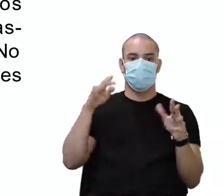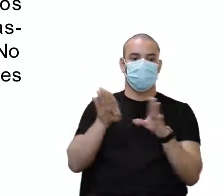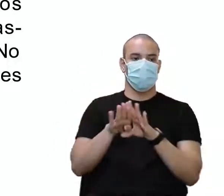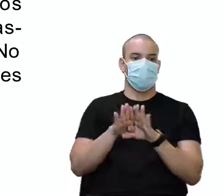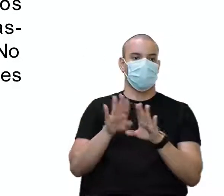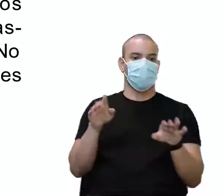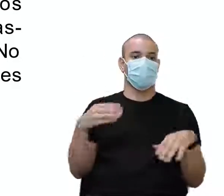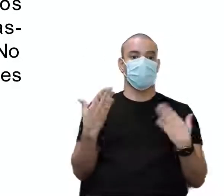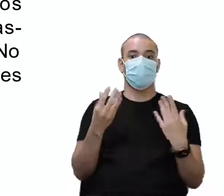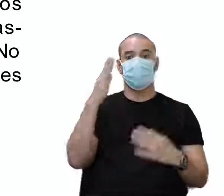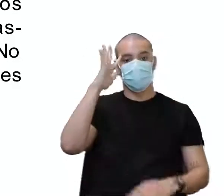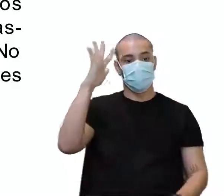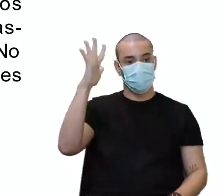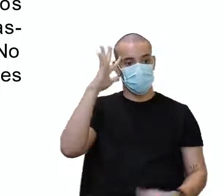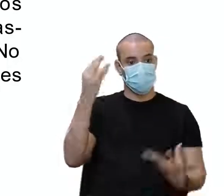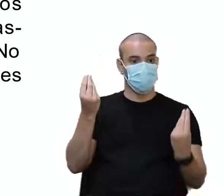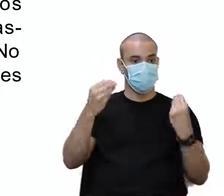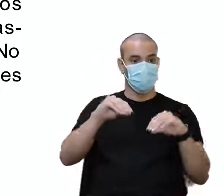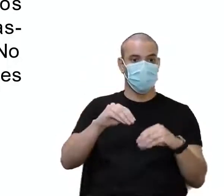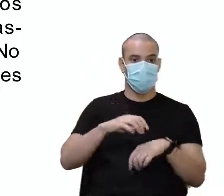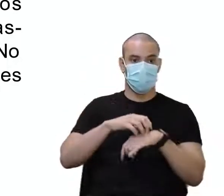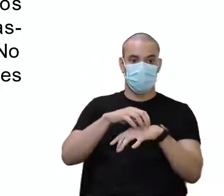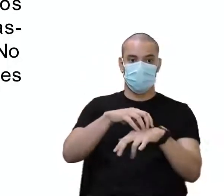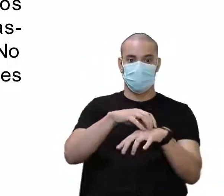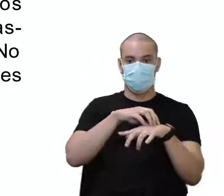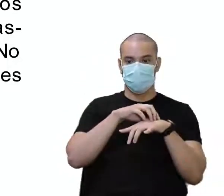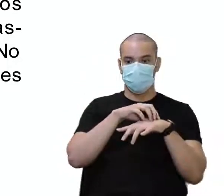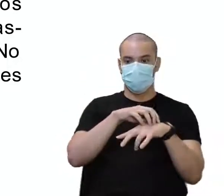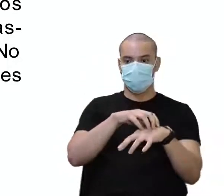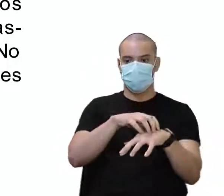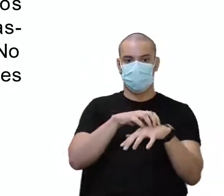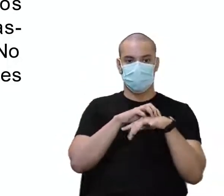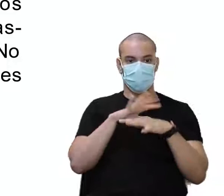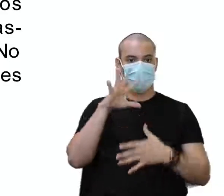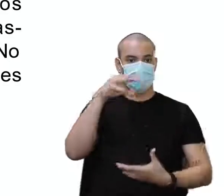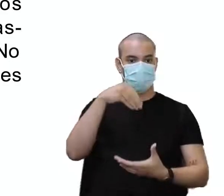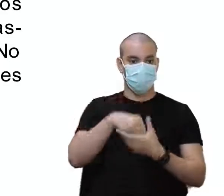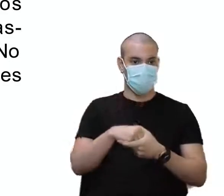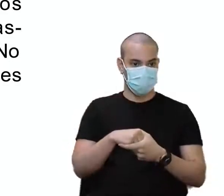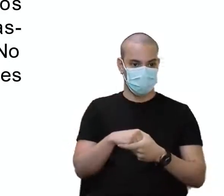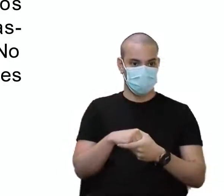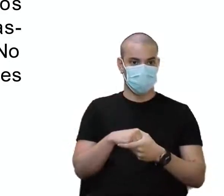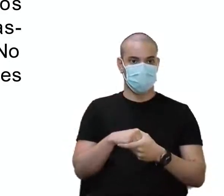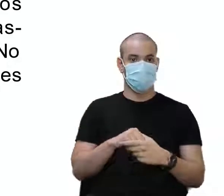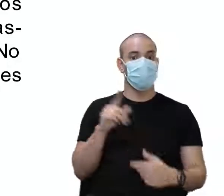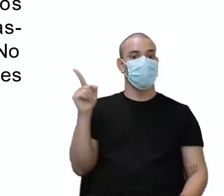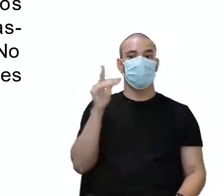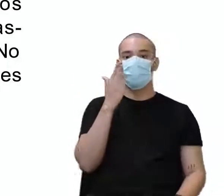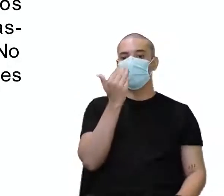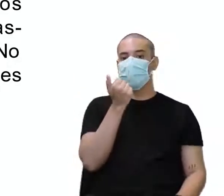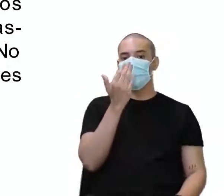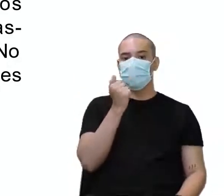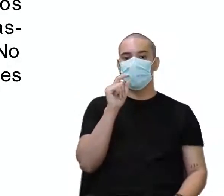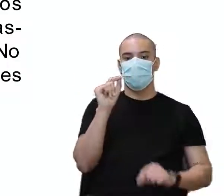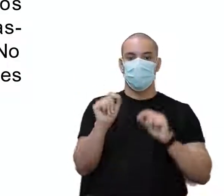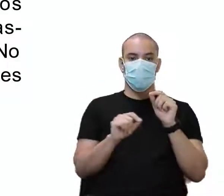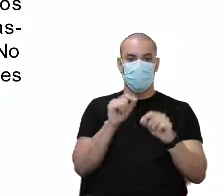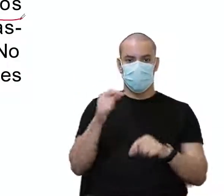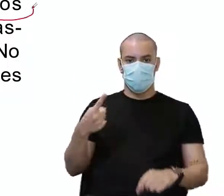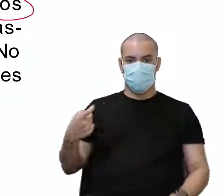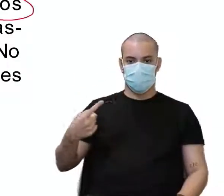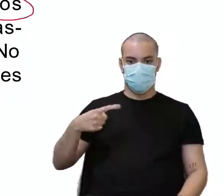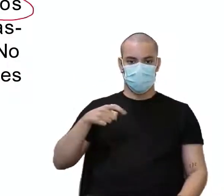sejam introduzidas águas vivas. Essas águas vivas vão se alimentar